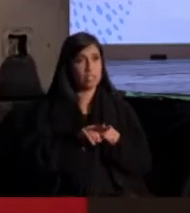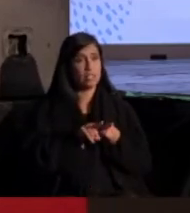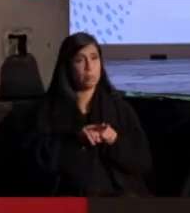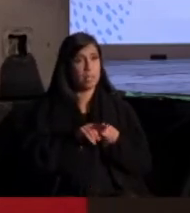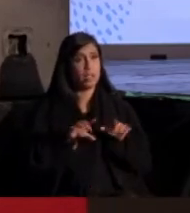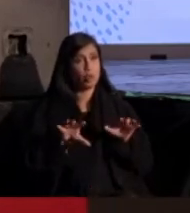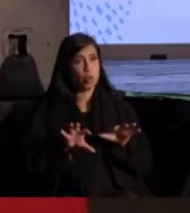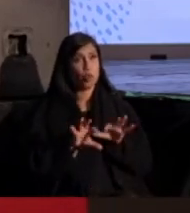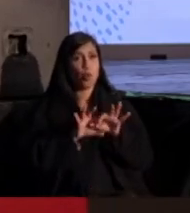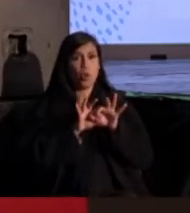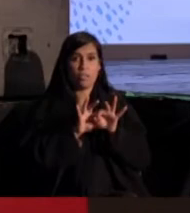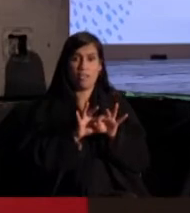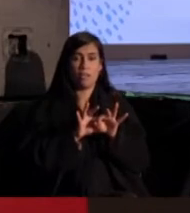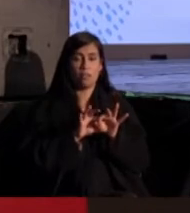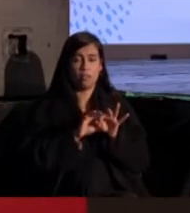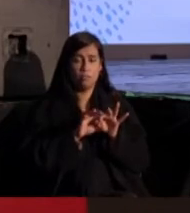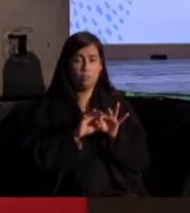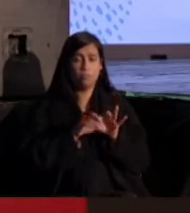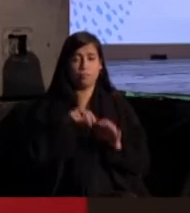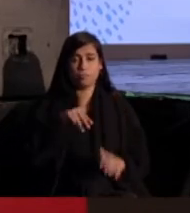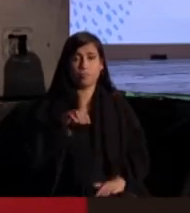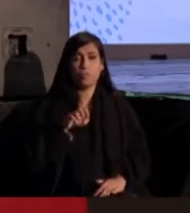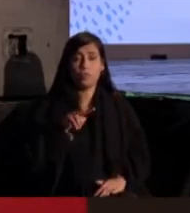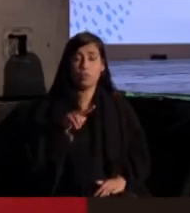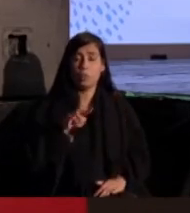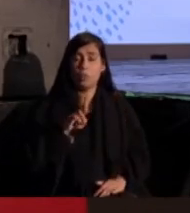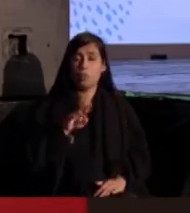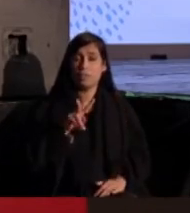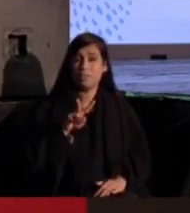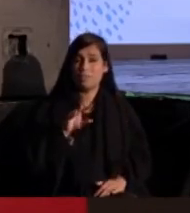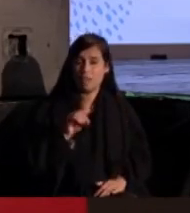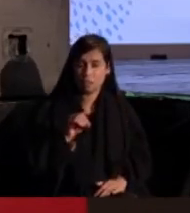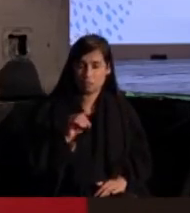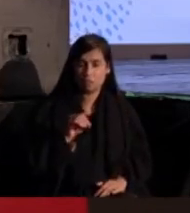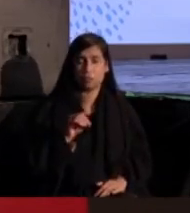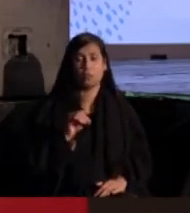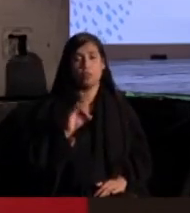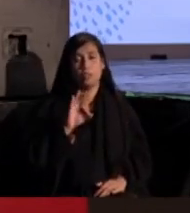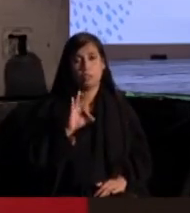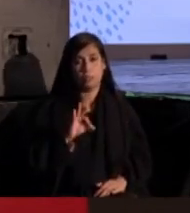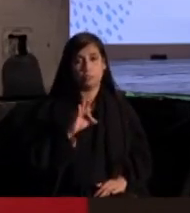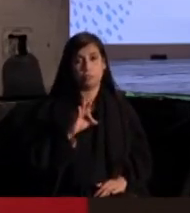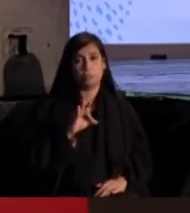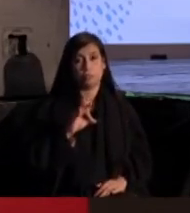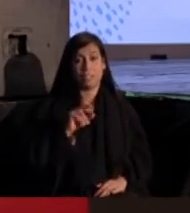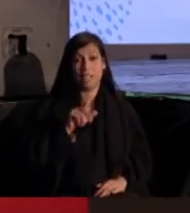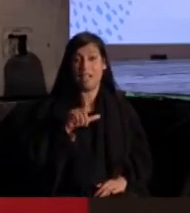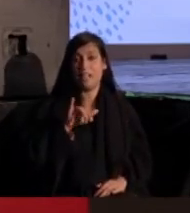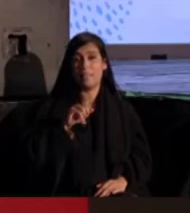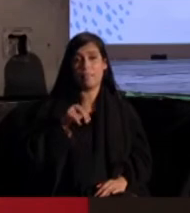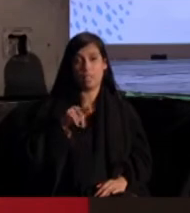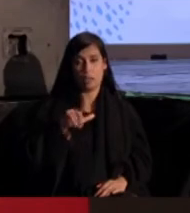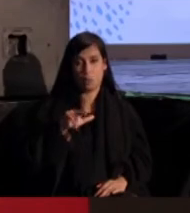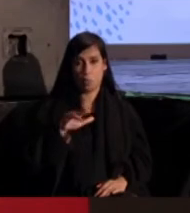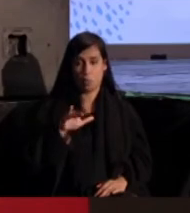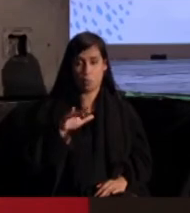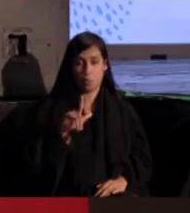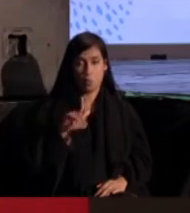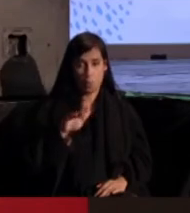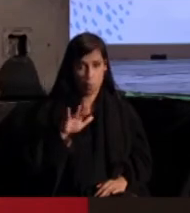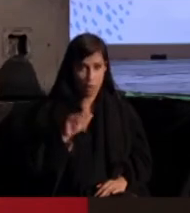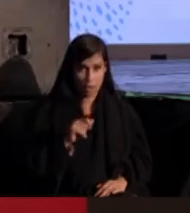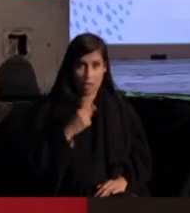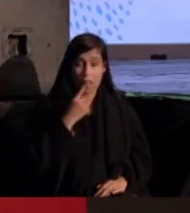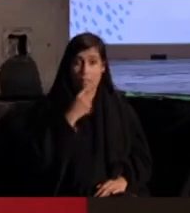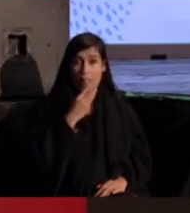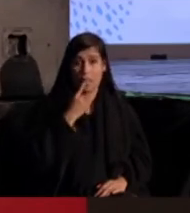né? Com o córtex cerebral. A língua tem ela é muito maior, né? Ela aparece de uma maneira enorme quando ela é projetada para